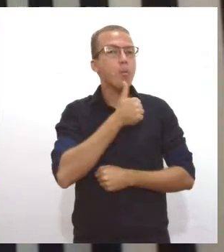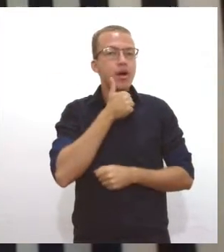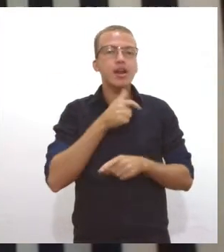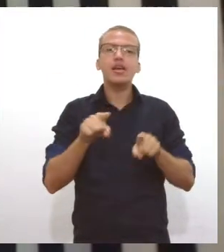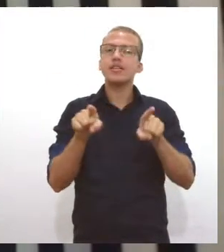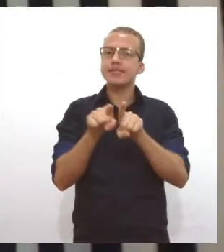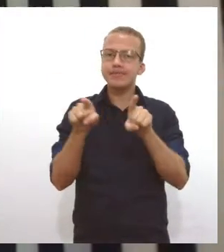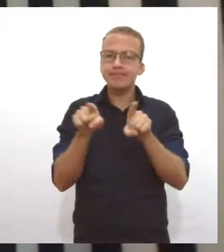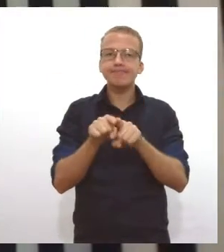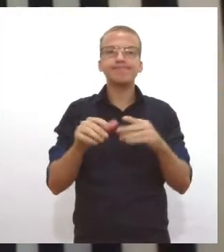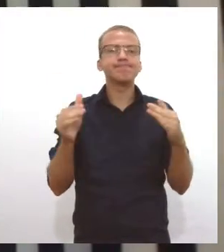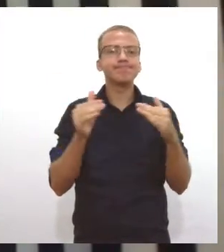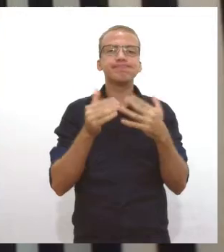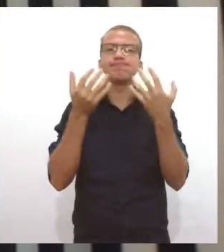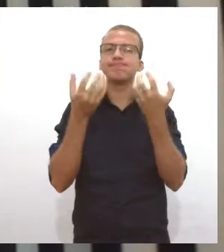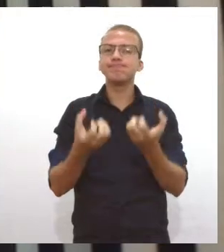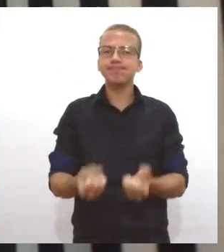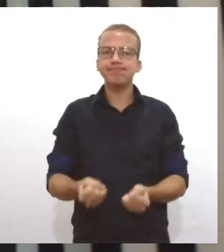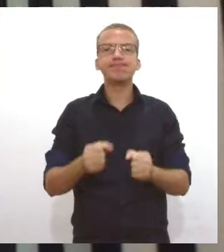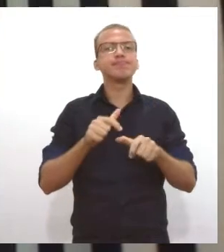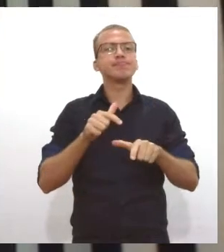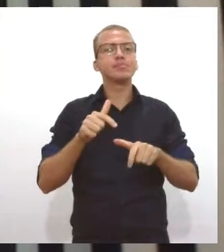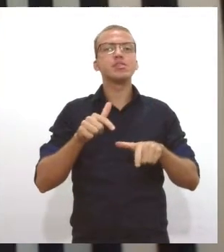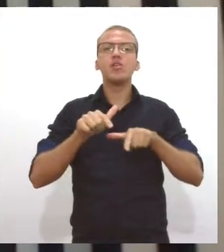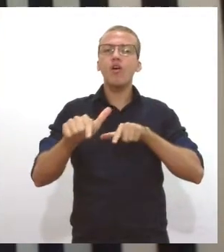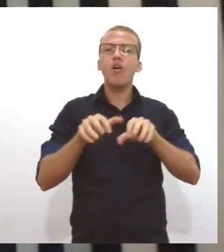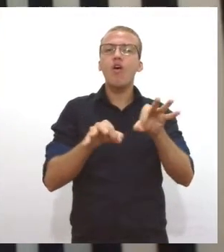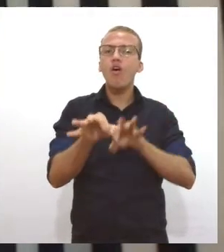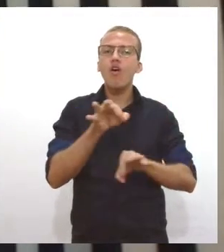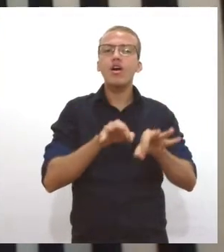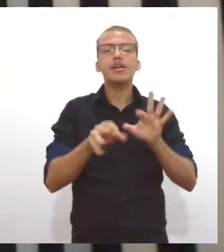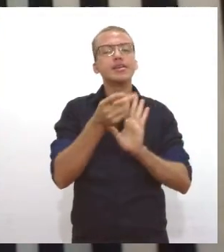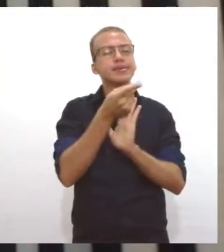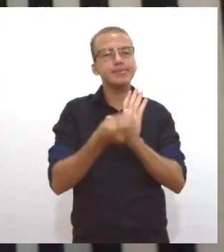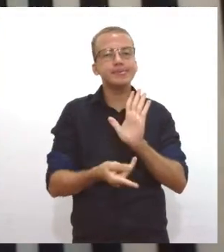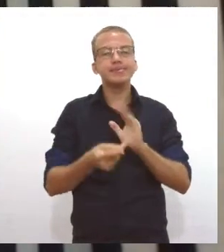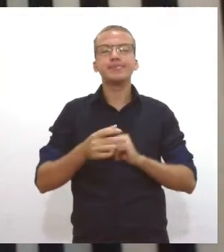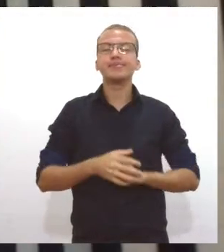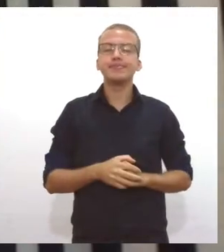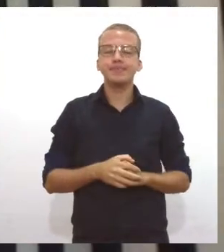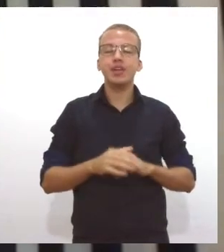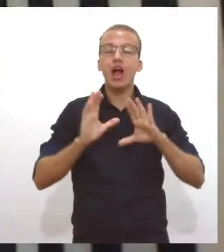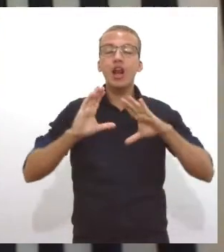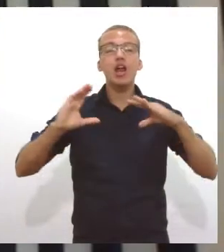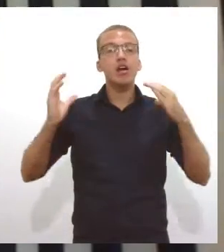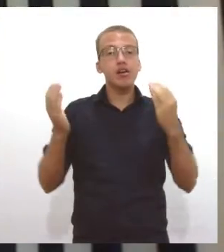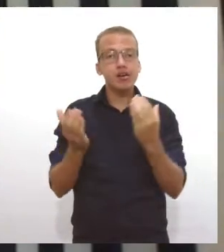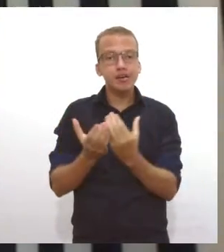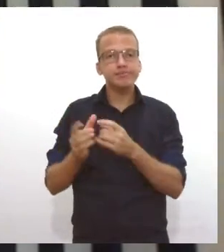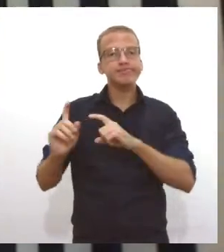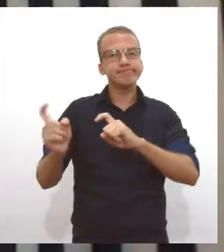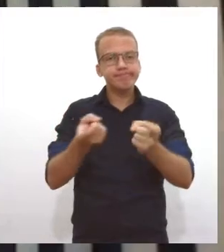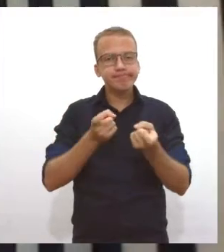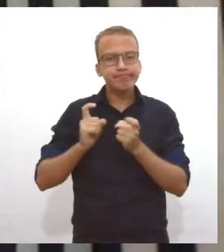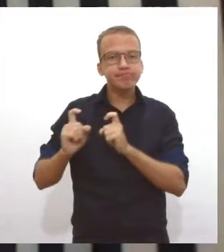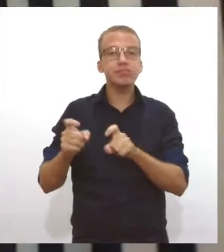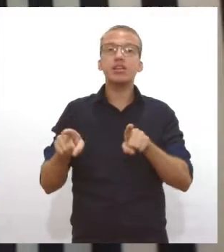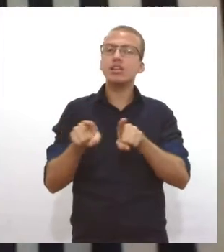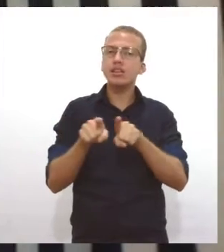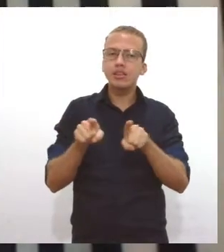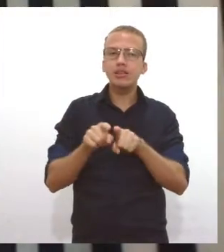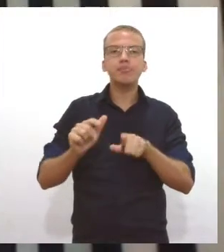seu ajudou a construir na pauta da câmara depois ajudou a articular para que ele fosse votado no senado